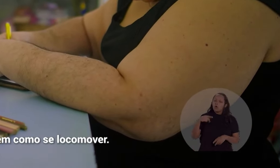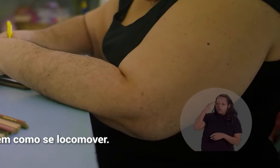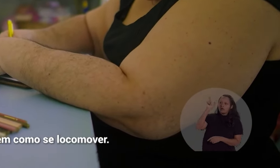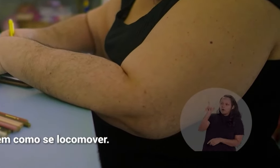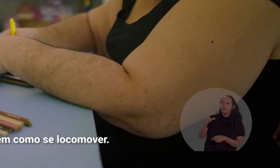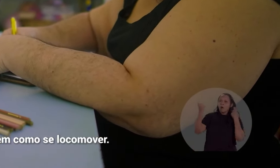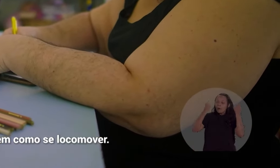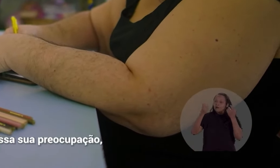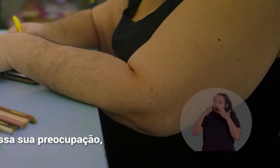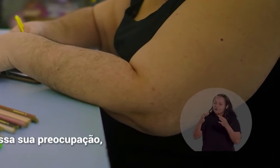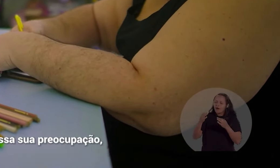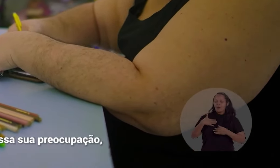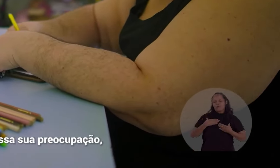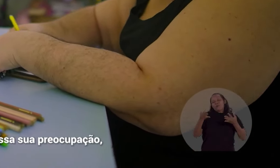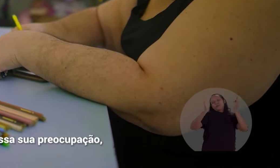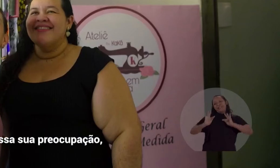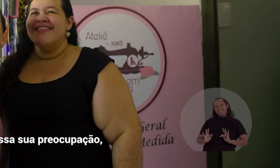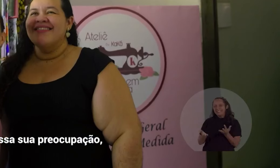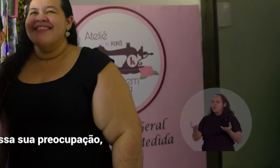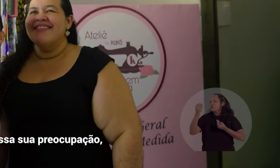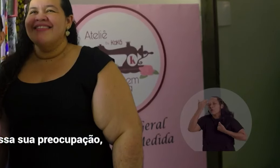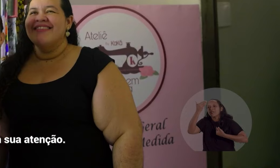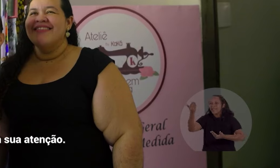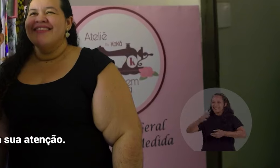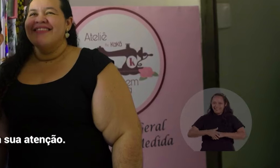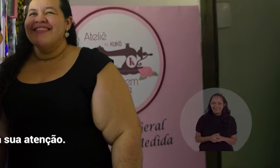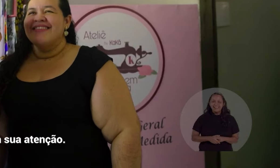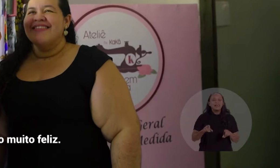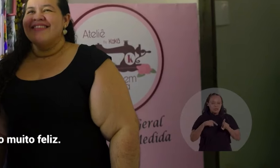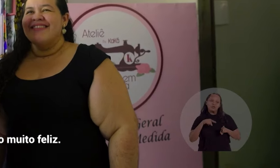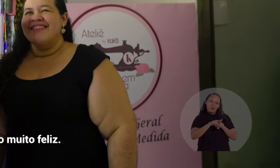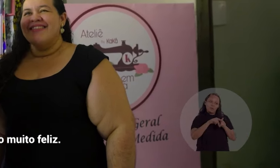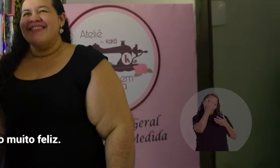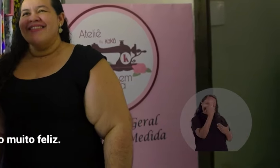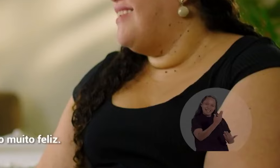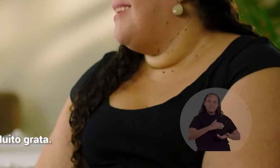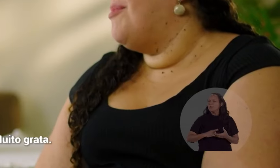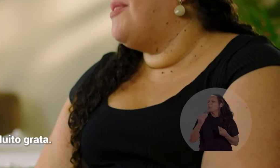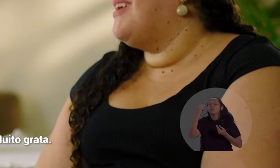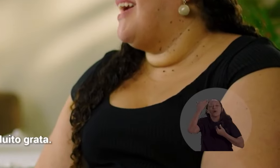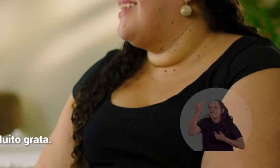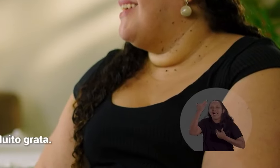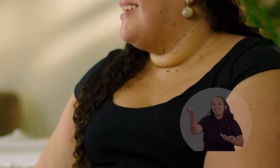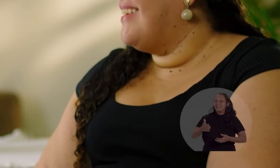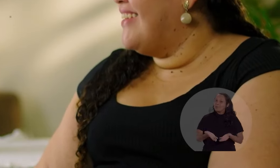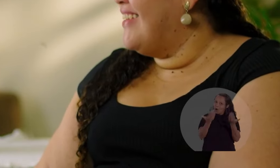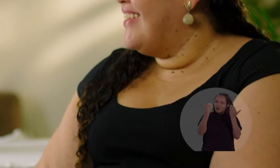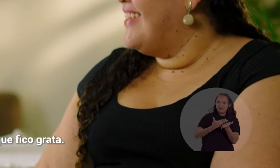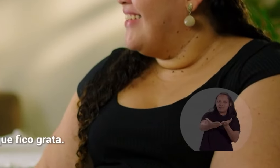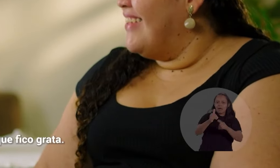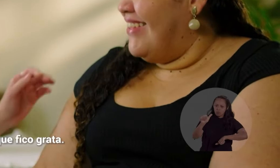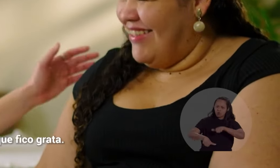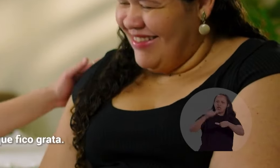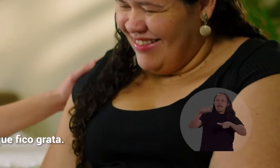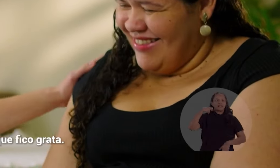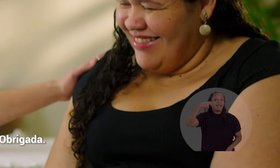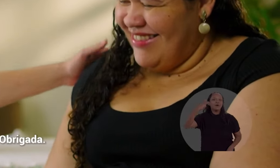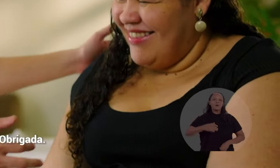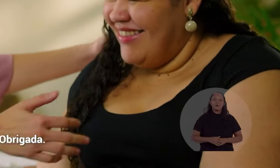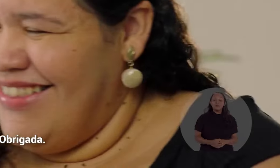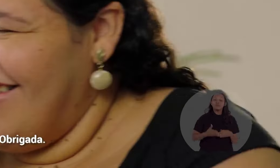como se locomover. E assim, vendo essa sua preocupação, essa sua atenção, fico muito feliz e muito grata. Eu que fico